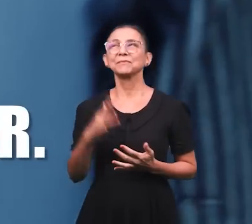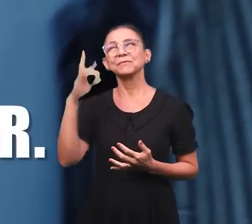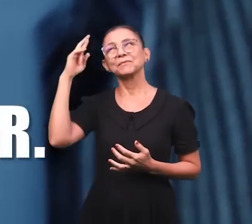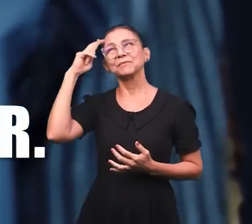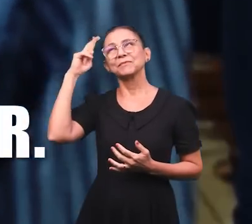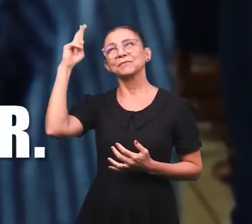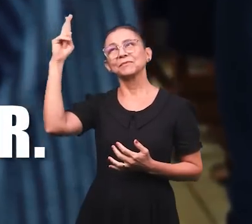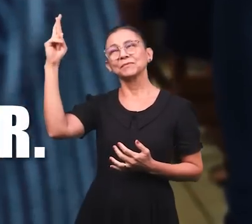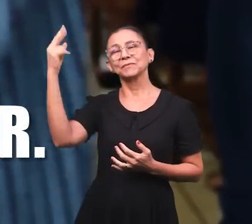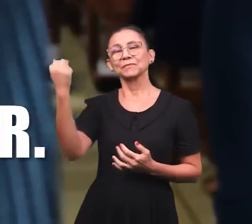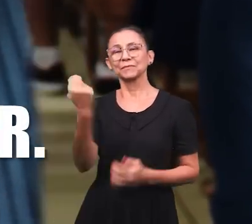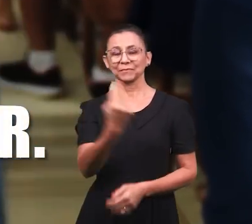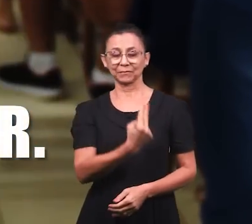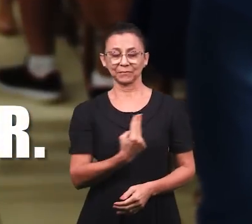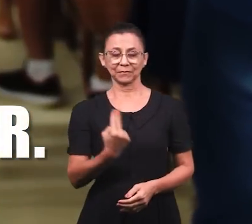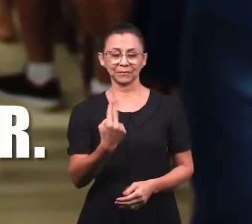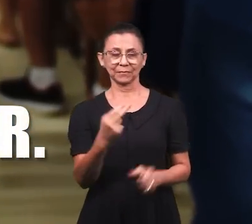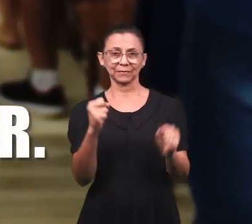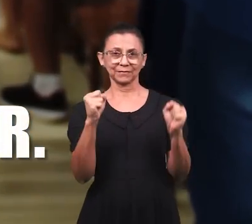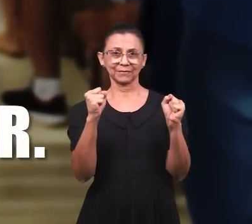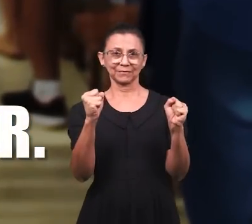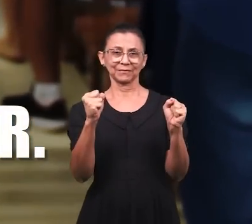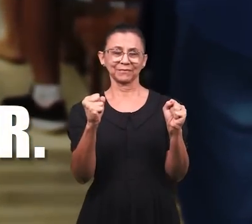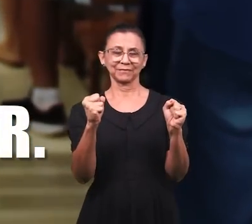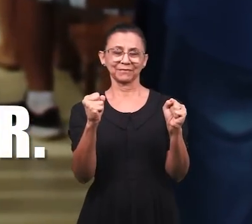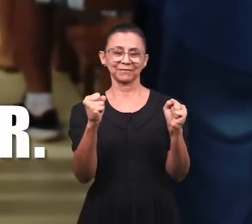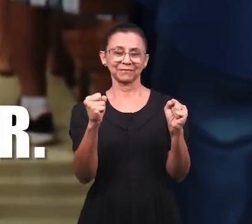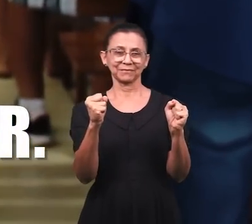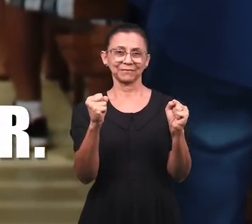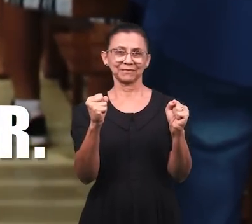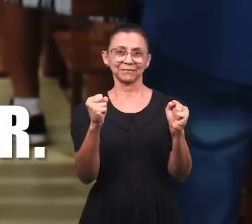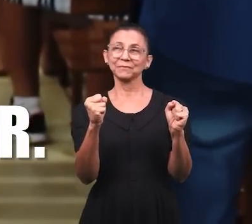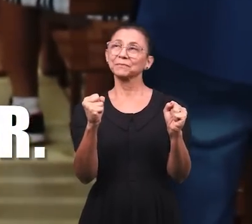para tu usar, Senhor.